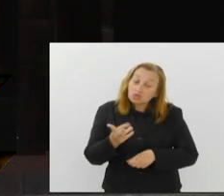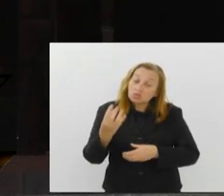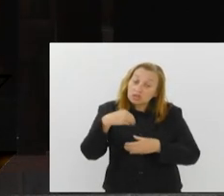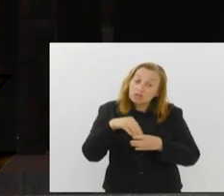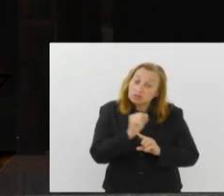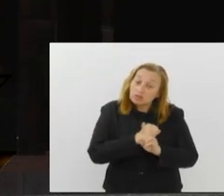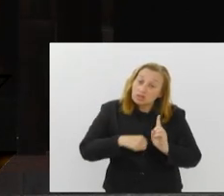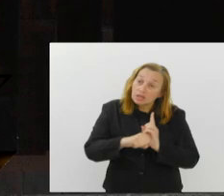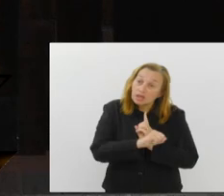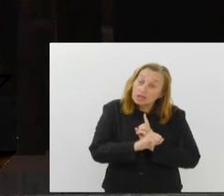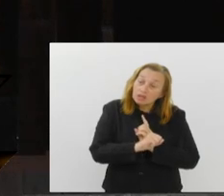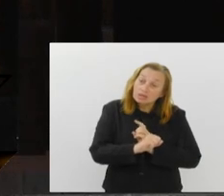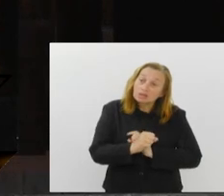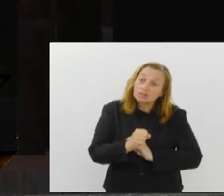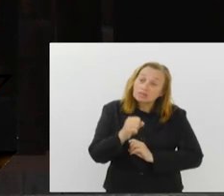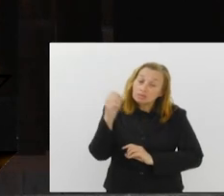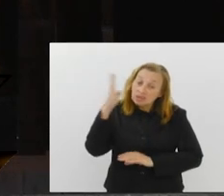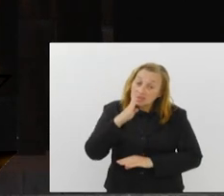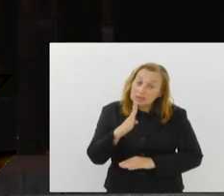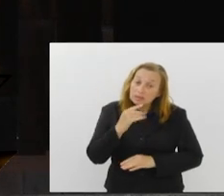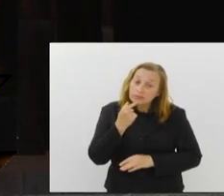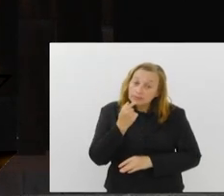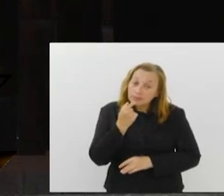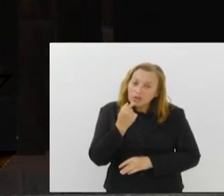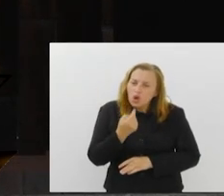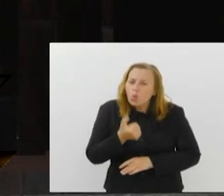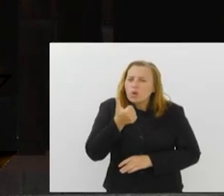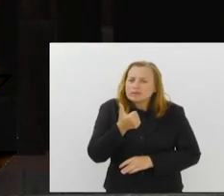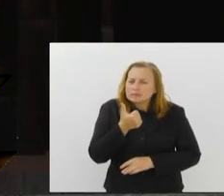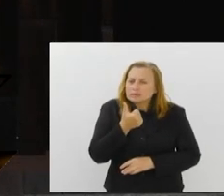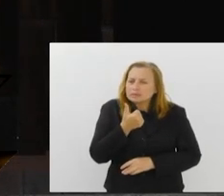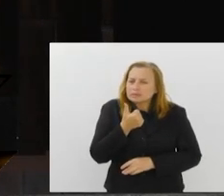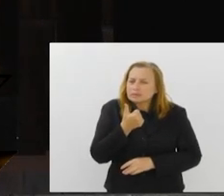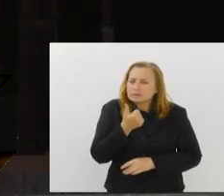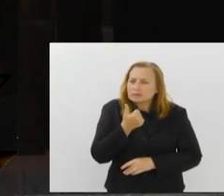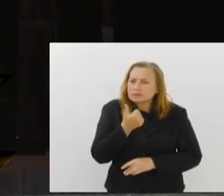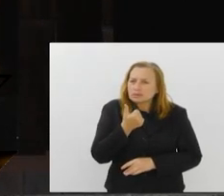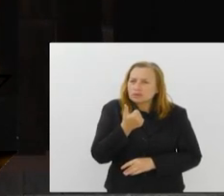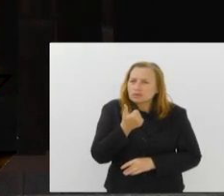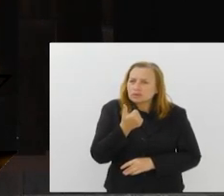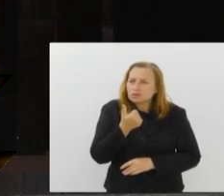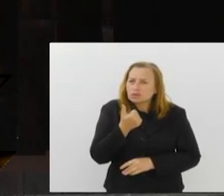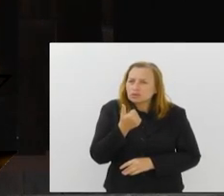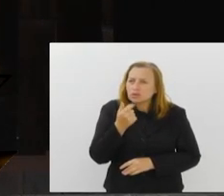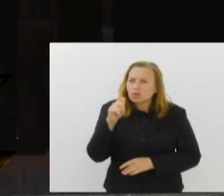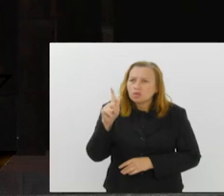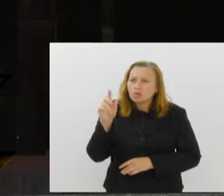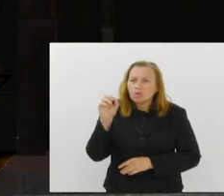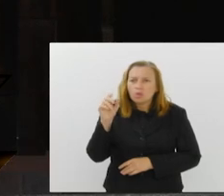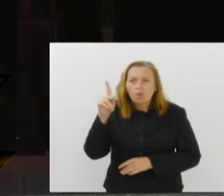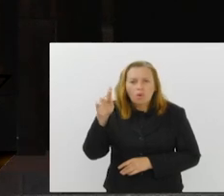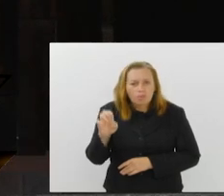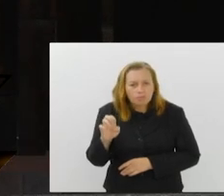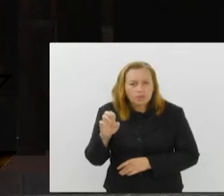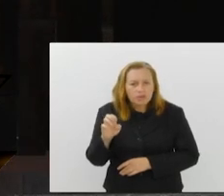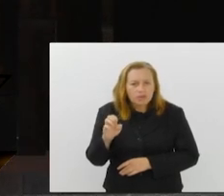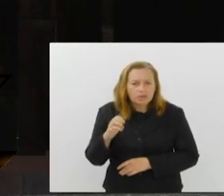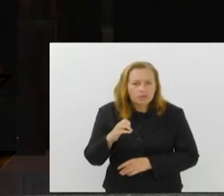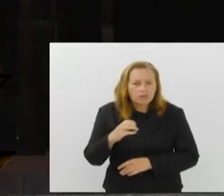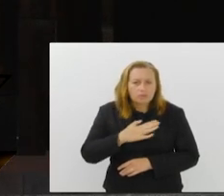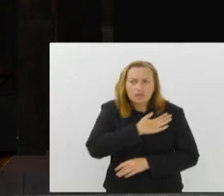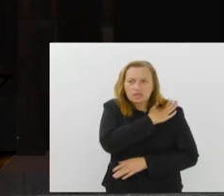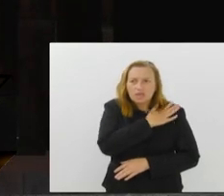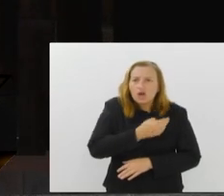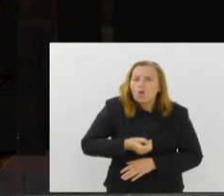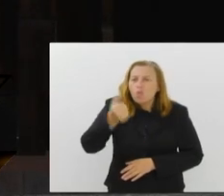brasileira passamos quase por um golpe que quase nos levou